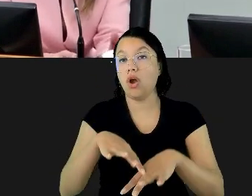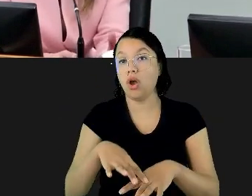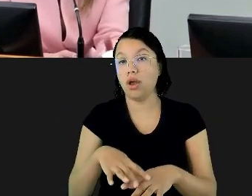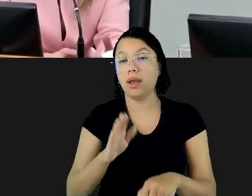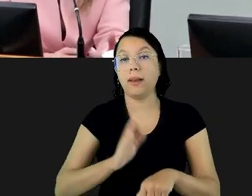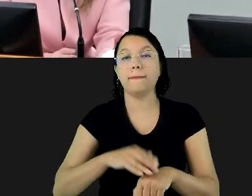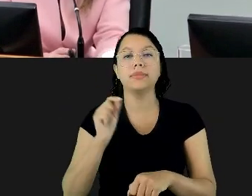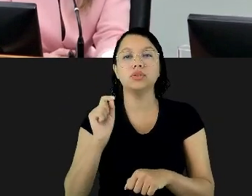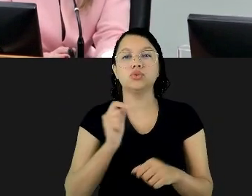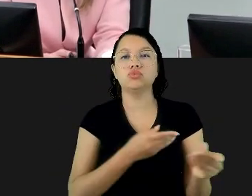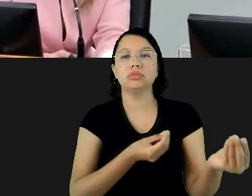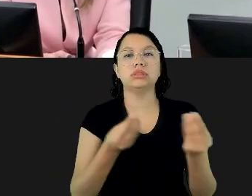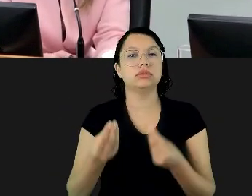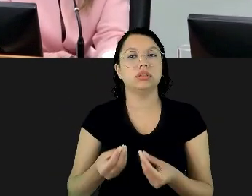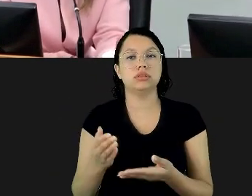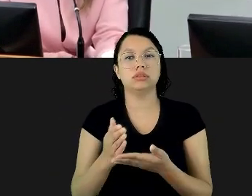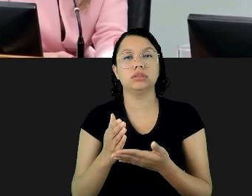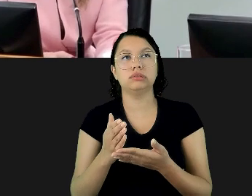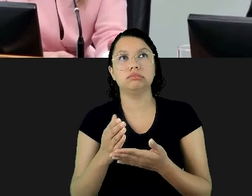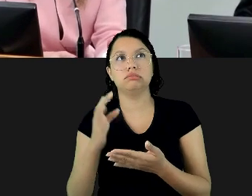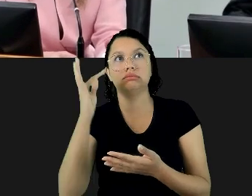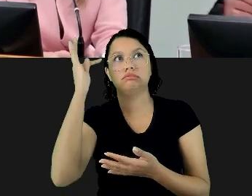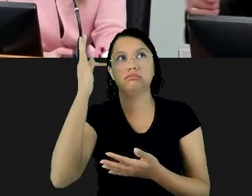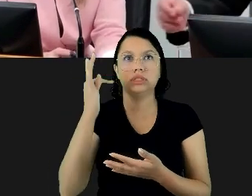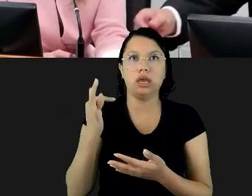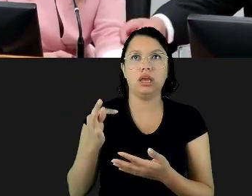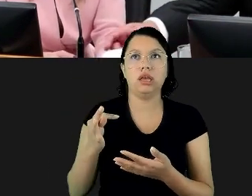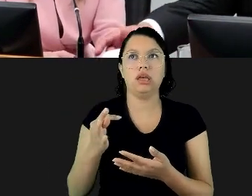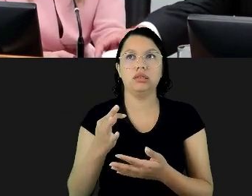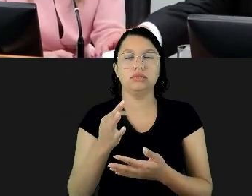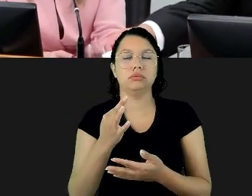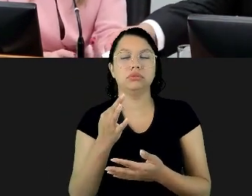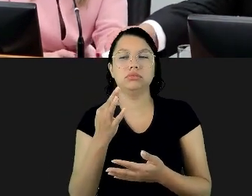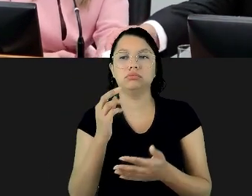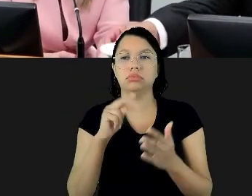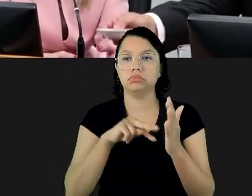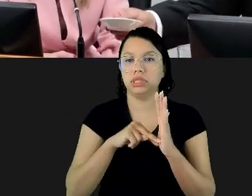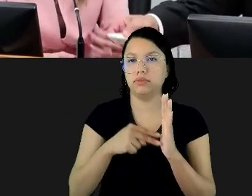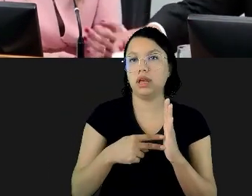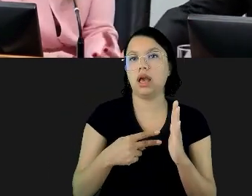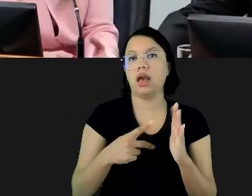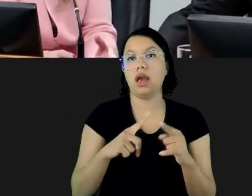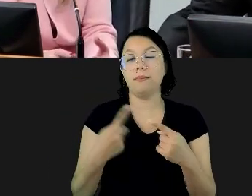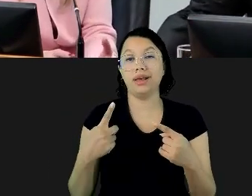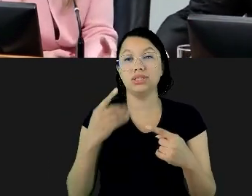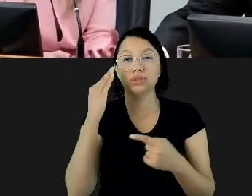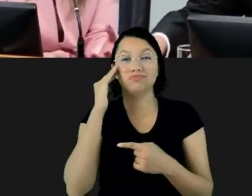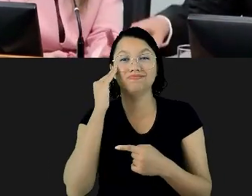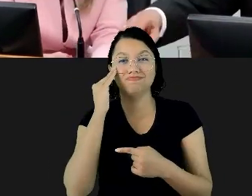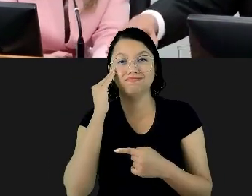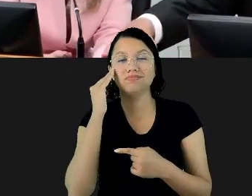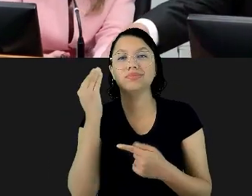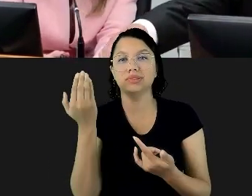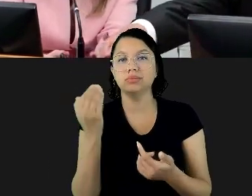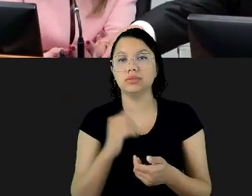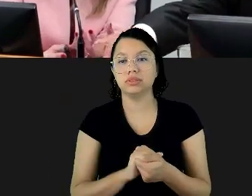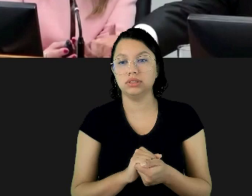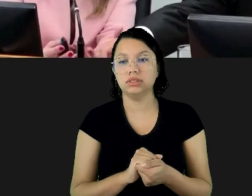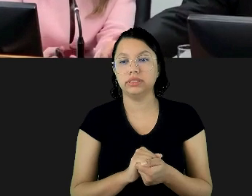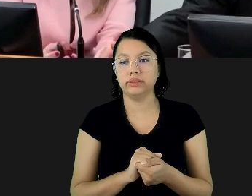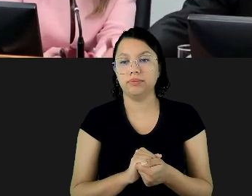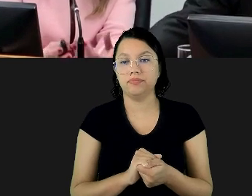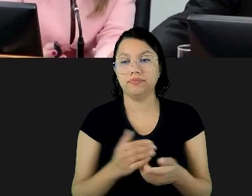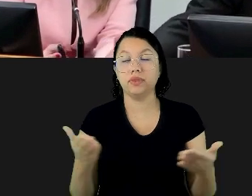tese, uma definição, é uma reflexão, buscar o apoio. Acho que esse é um foro essencial à Justiça Federal, que vai